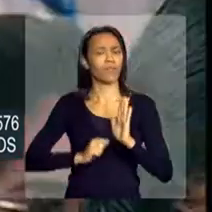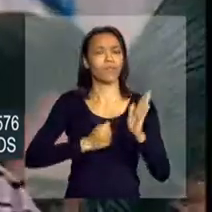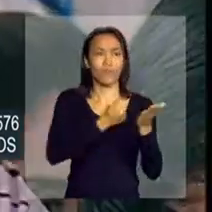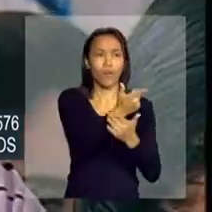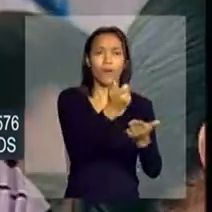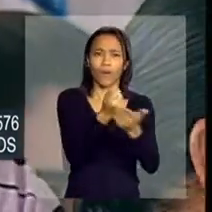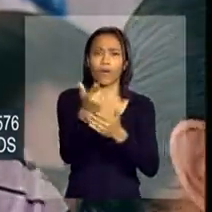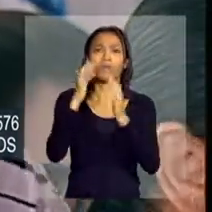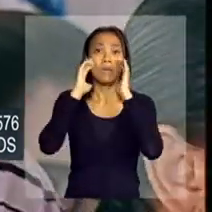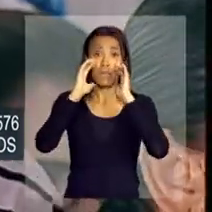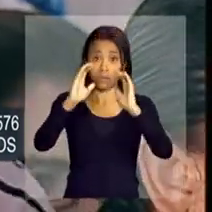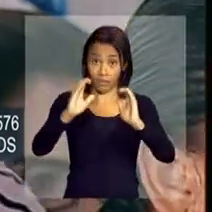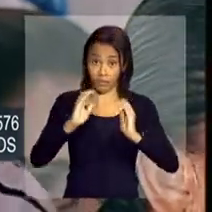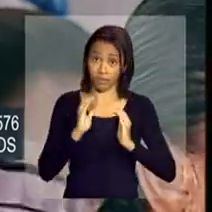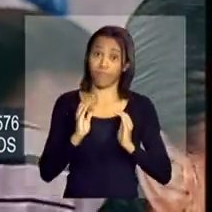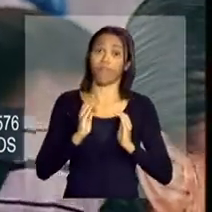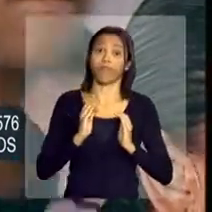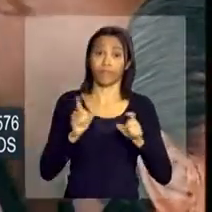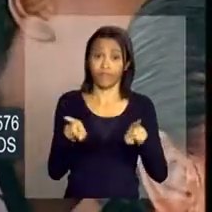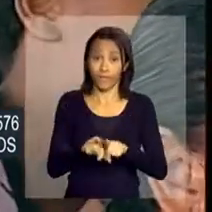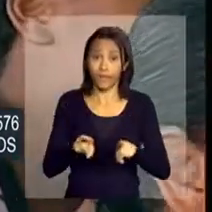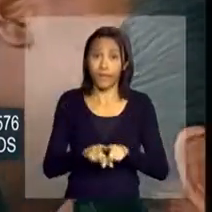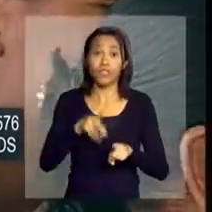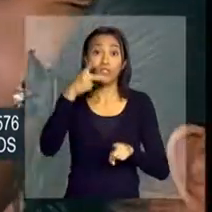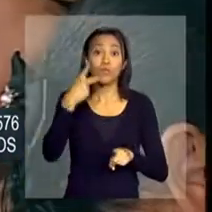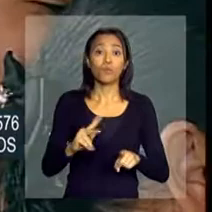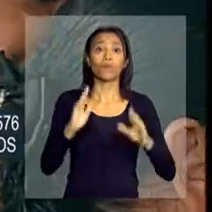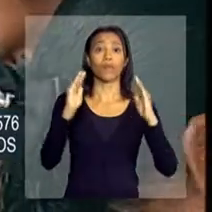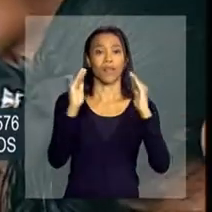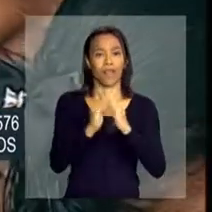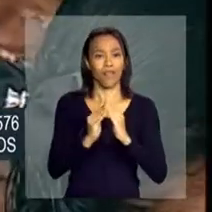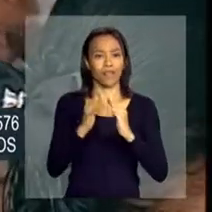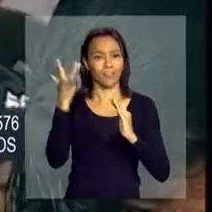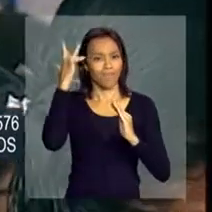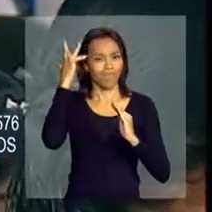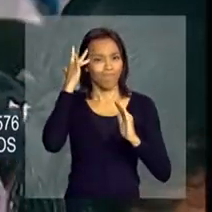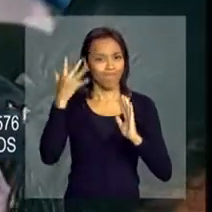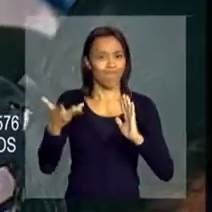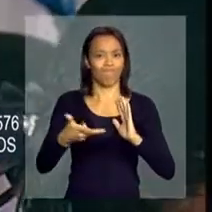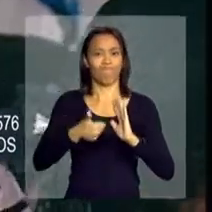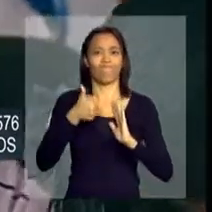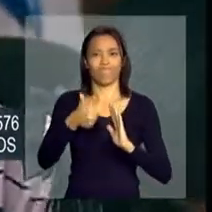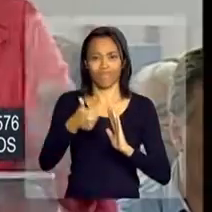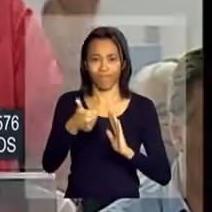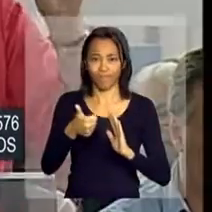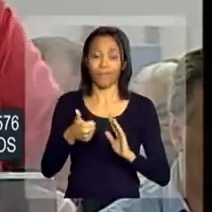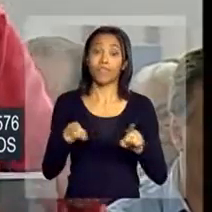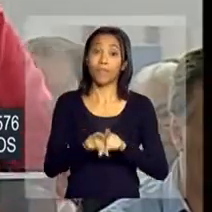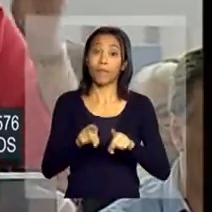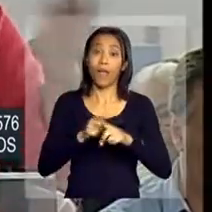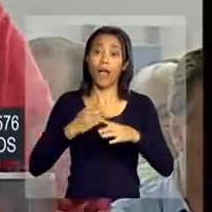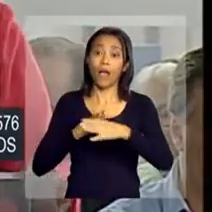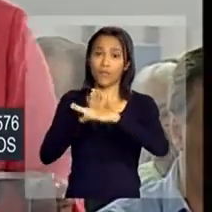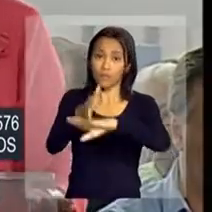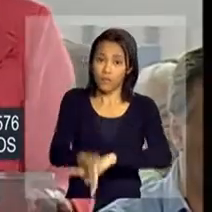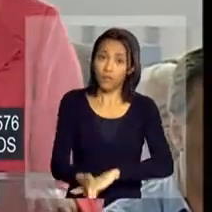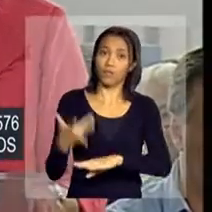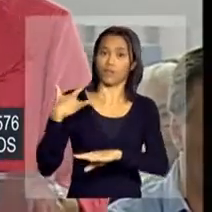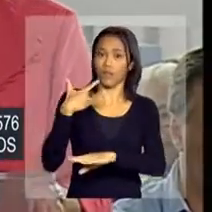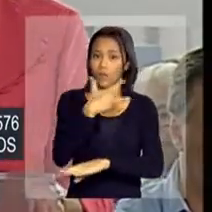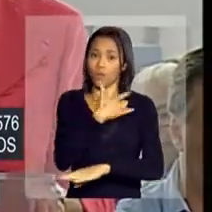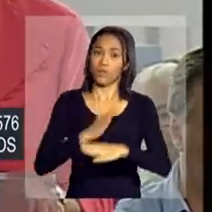consumidoras respeitados, a sua casa de qualidade, seu acesso à saúde e à